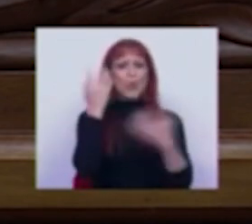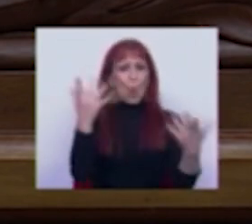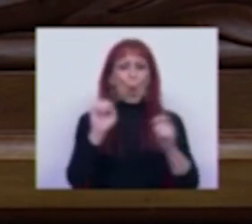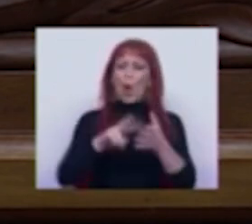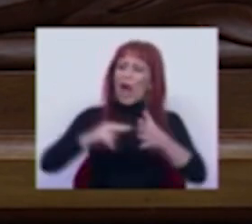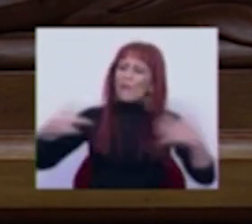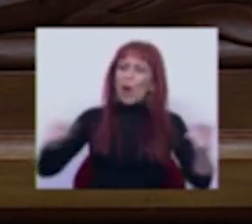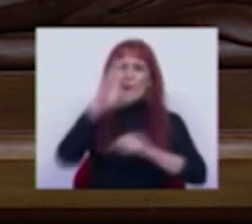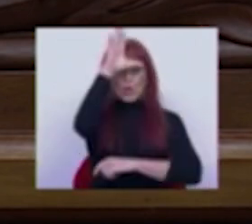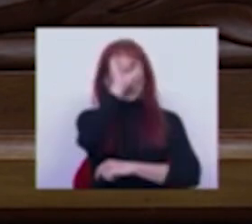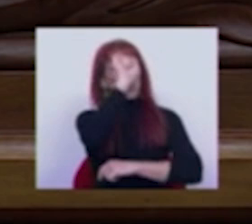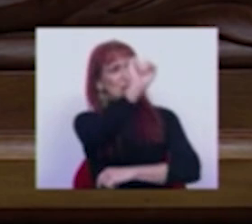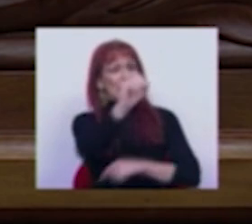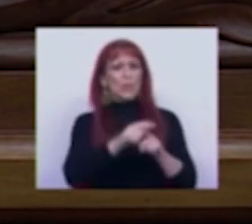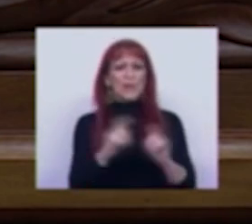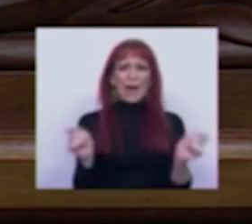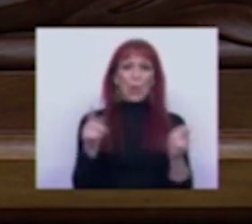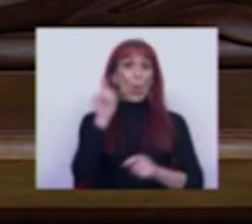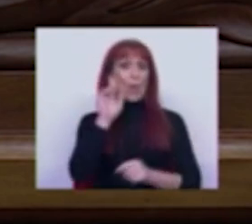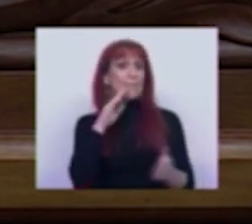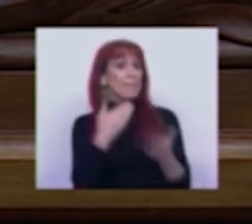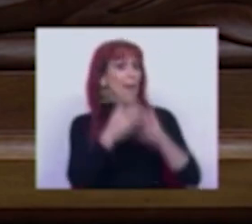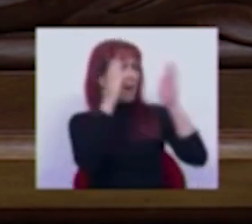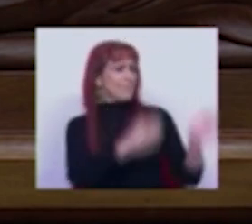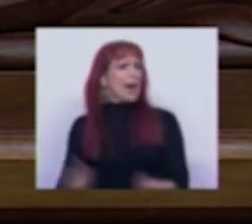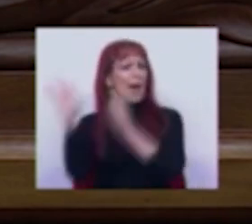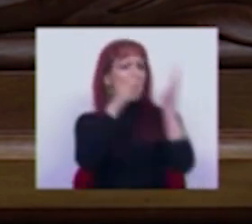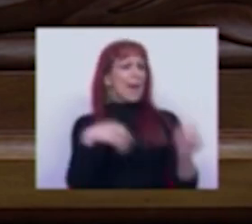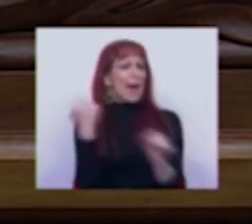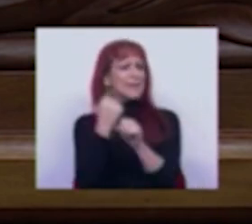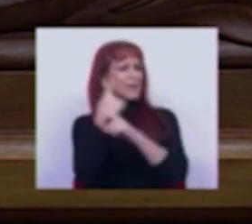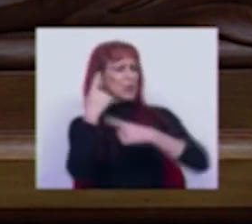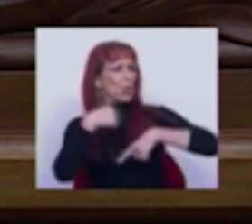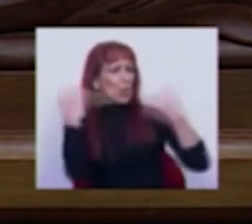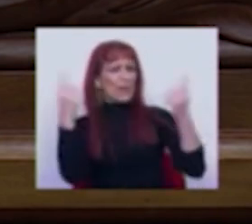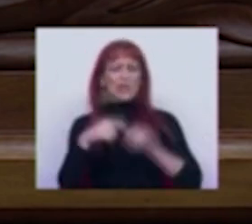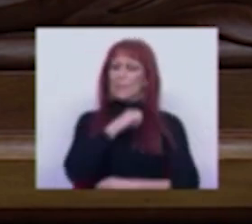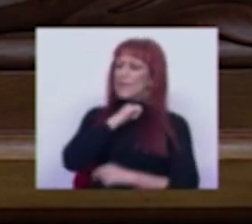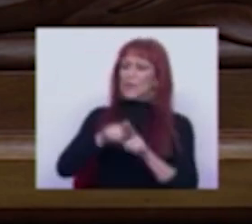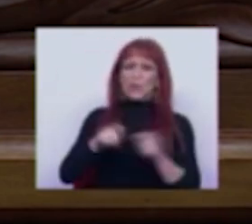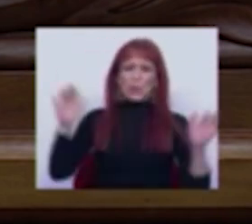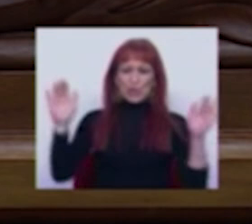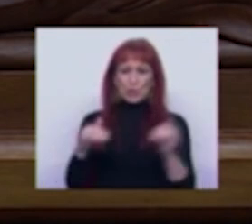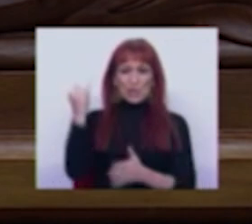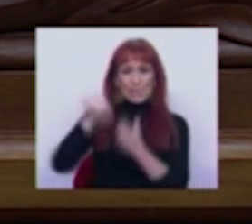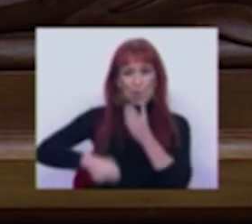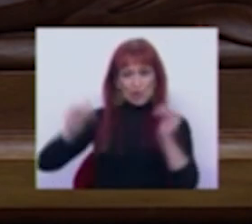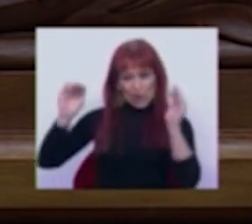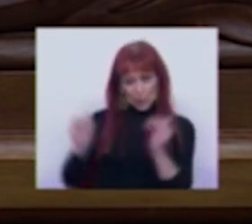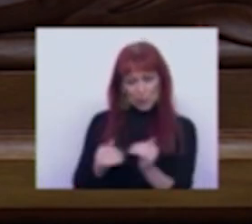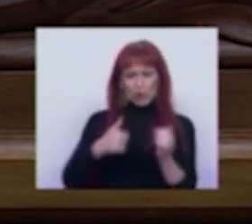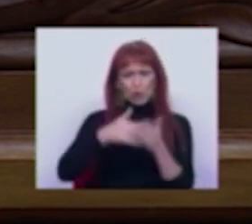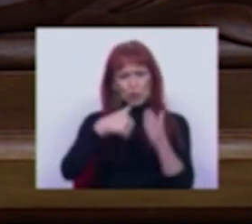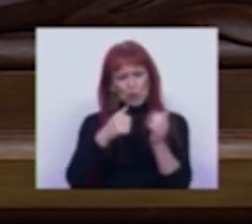uma reforma do Estado que fomenta a qualidade e a produtividade dos serviços públicos e permita a redução dos impostos, são